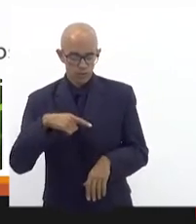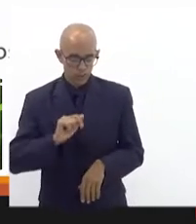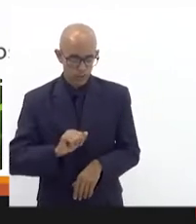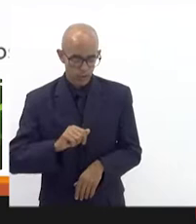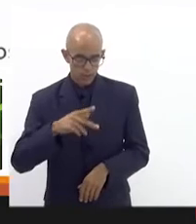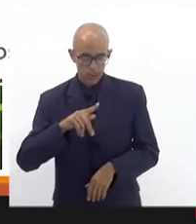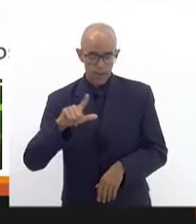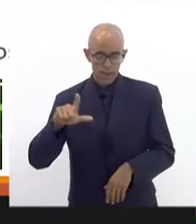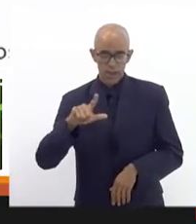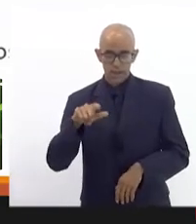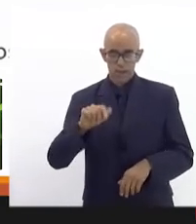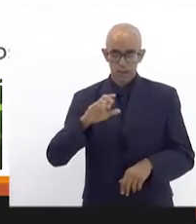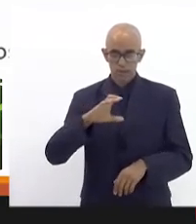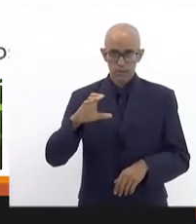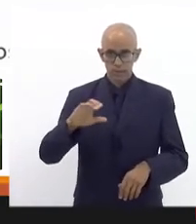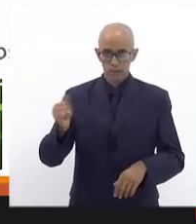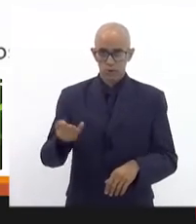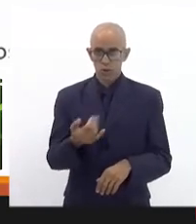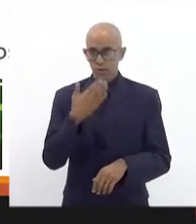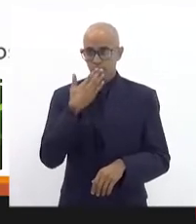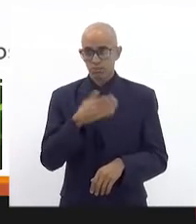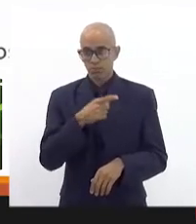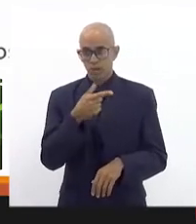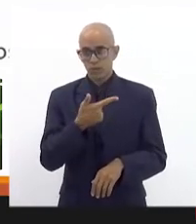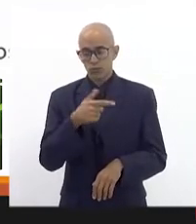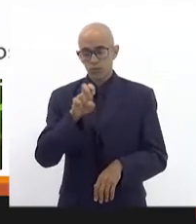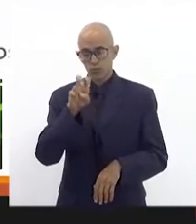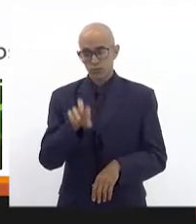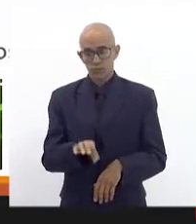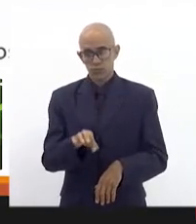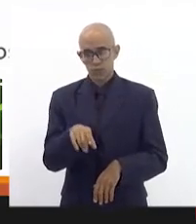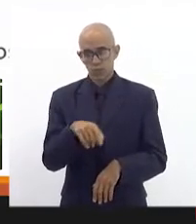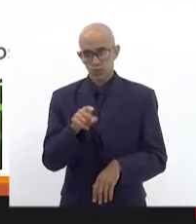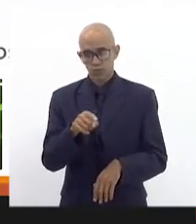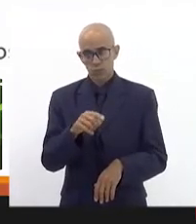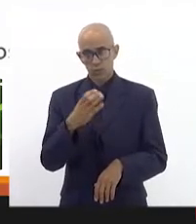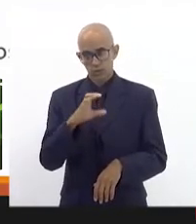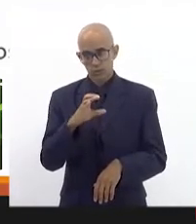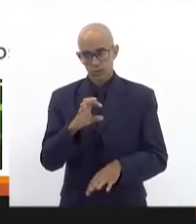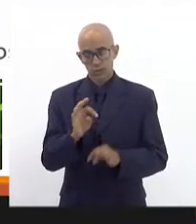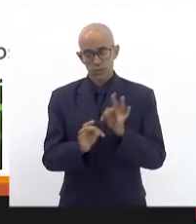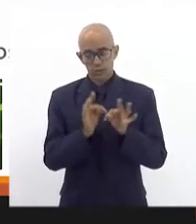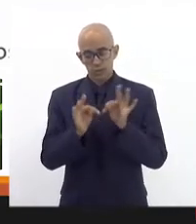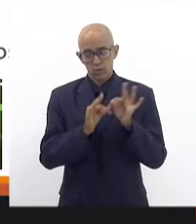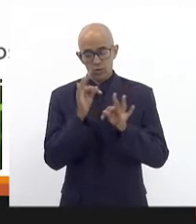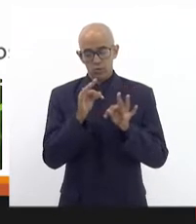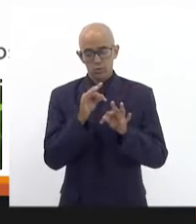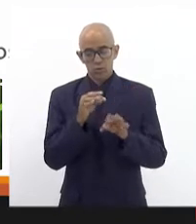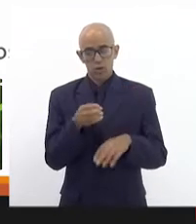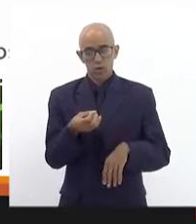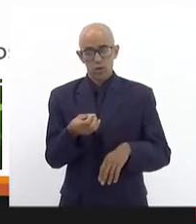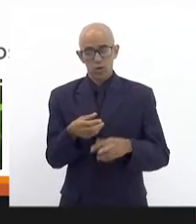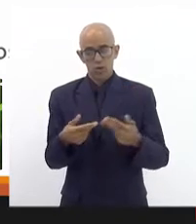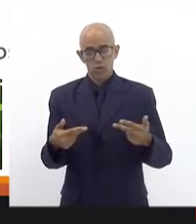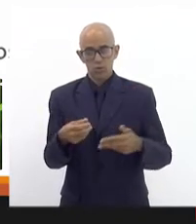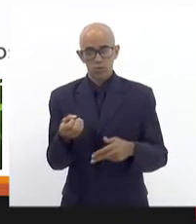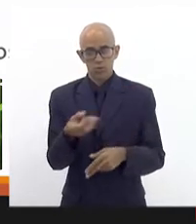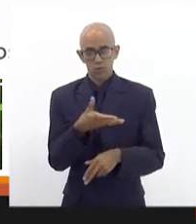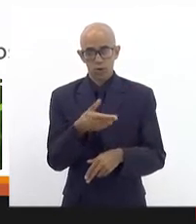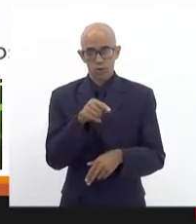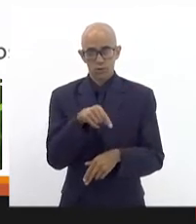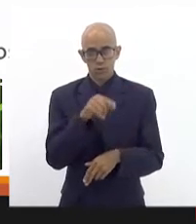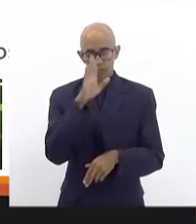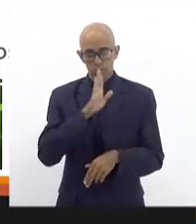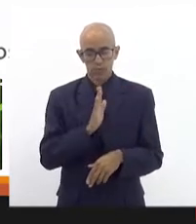Câmara que pede 25%, seja um quarto desse valor, para a ciência, tecnologia e inovação brasileira, e a gente não se mobiliza para aprovar esse projeto de